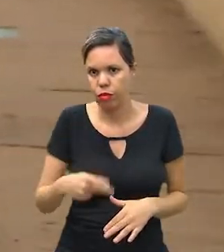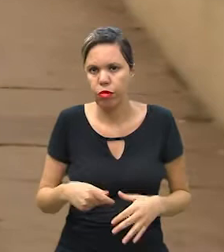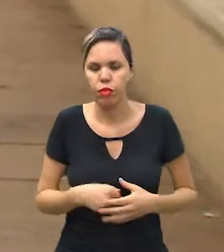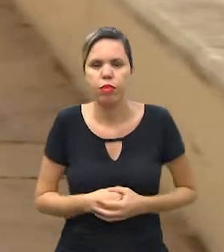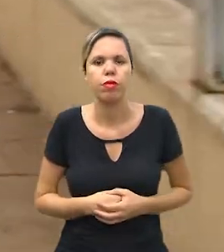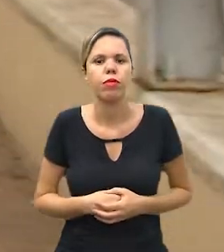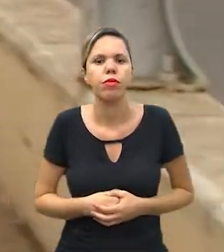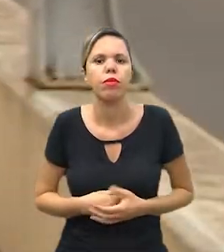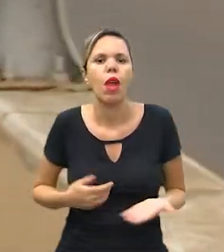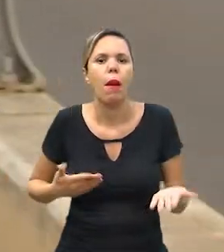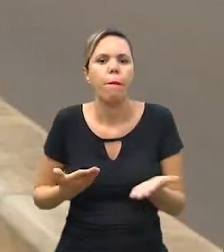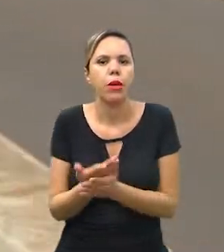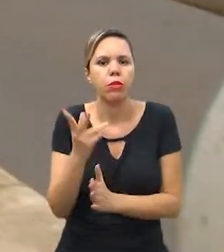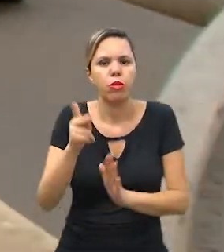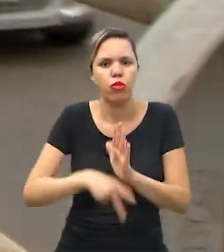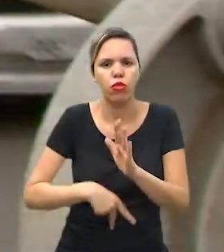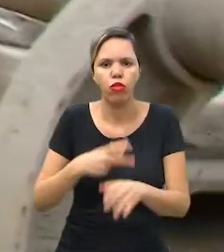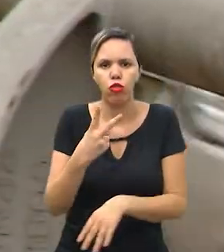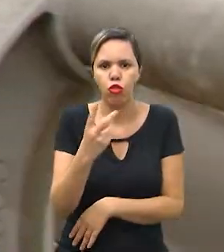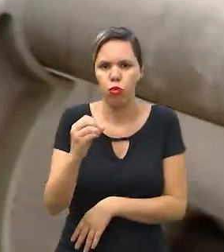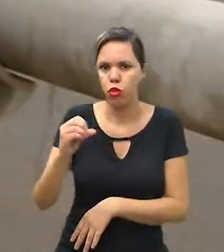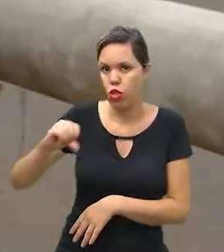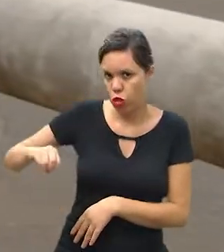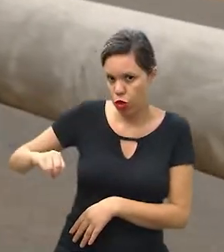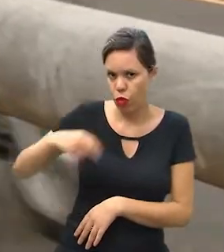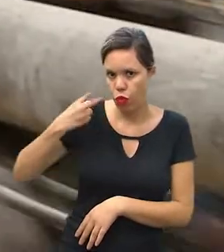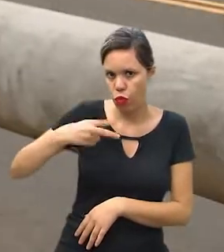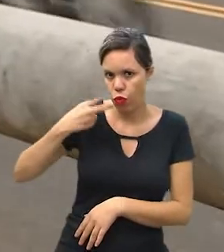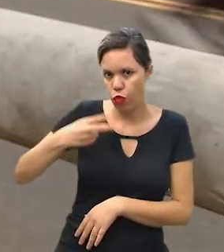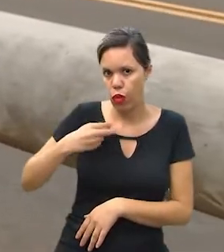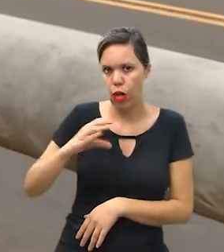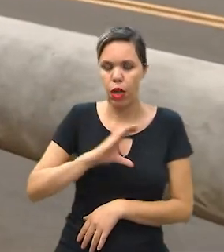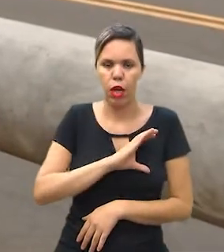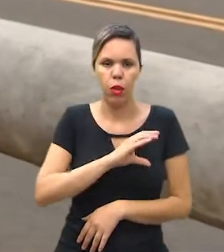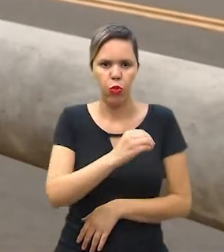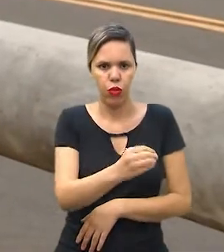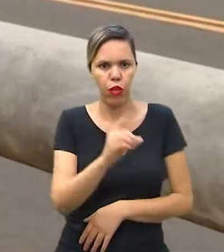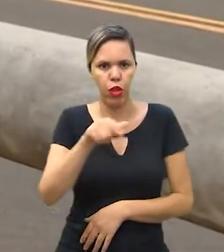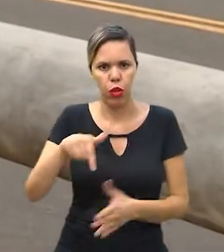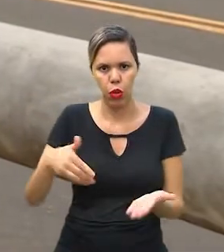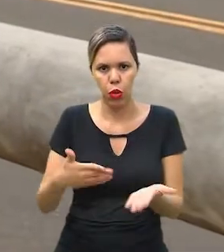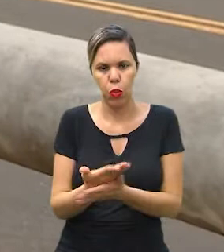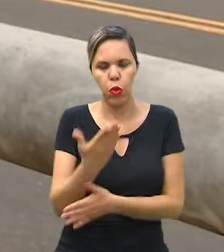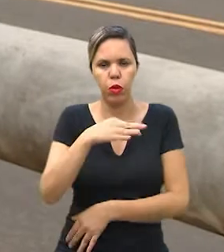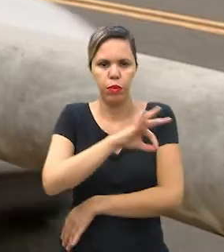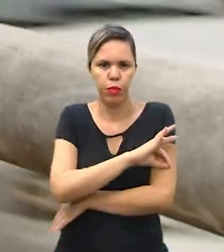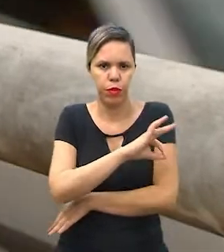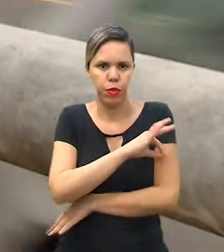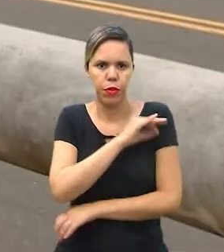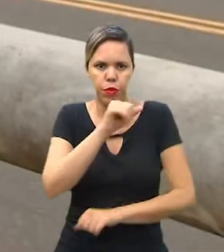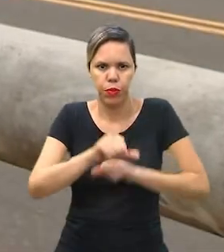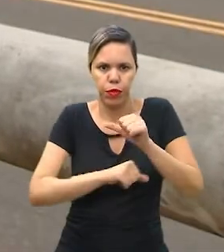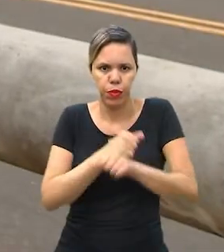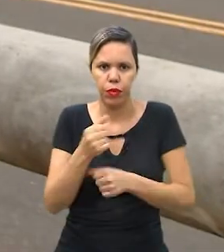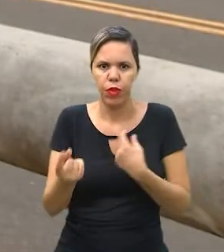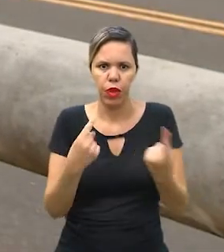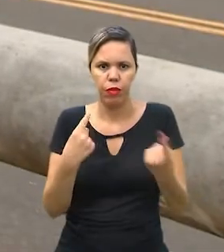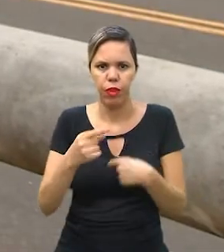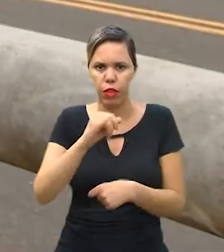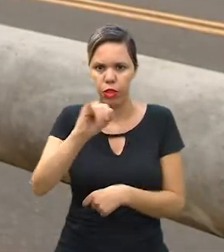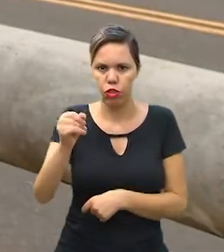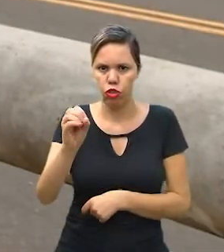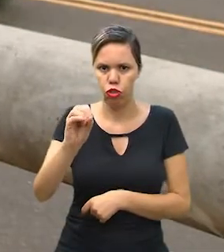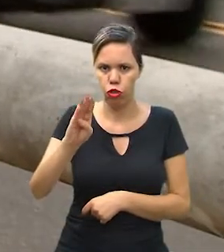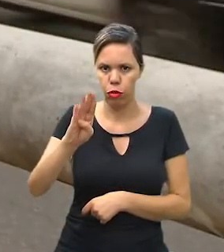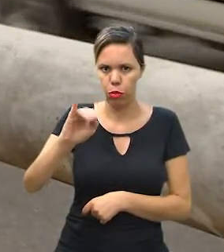Vereadores de Campinas aprovou um projeto em 2009 do então Vereador Campos filho que autorizou a prefeitura transformar